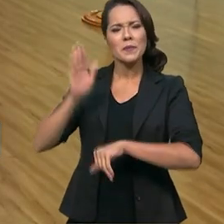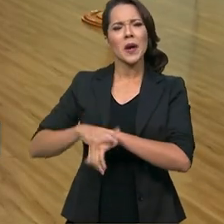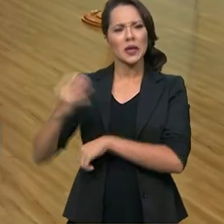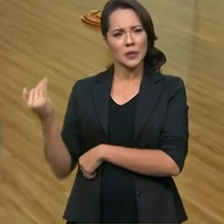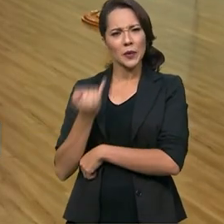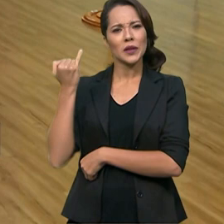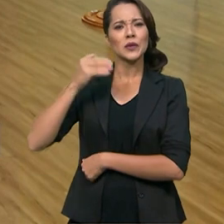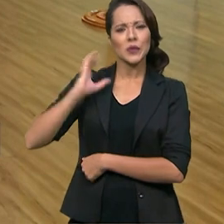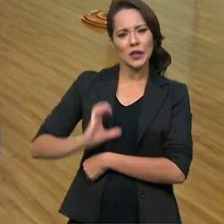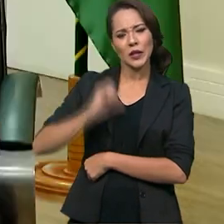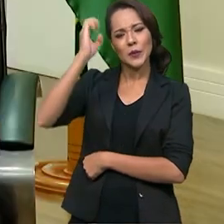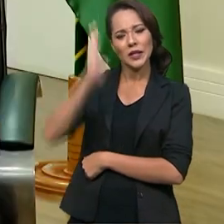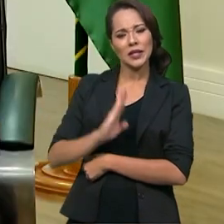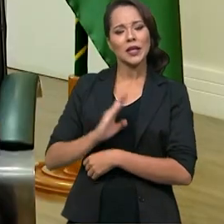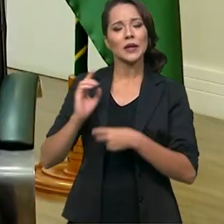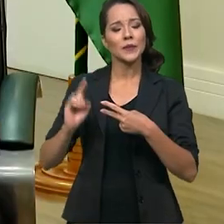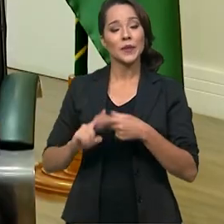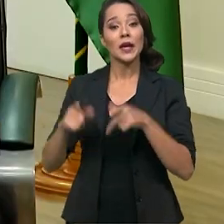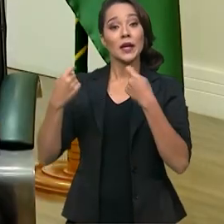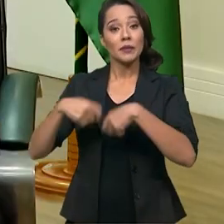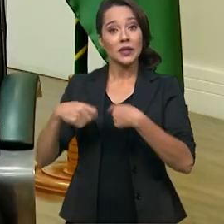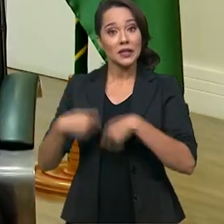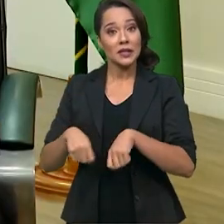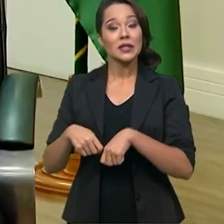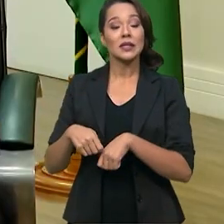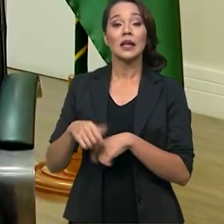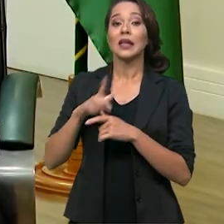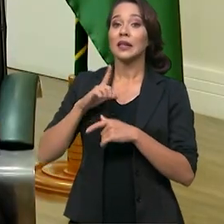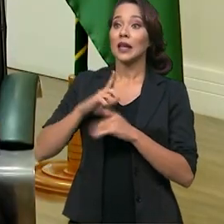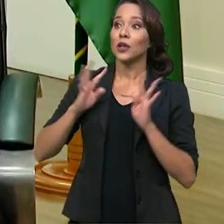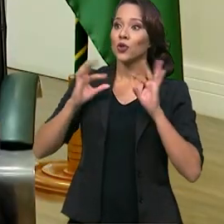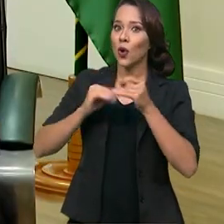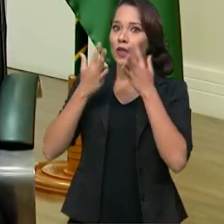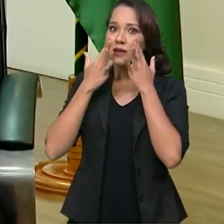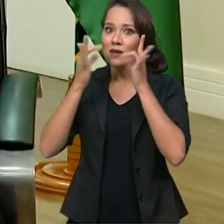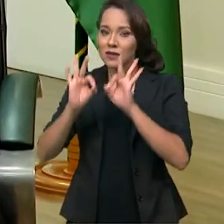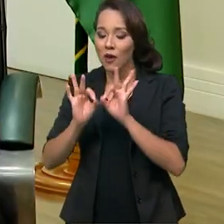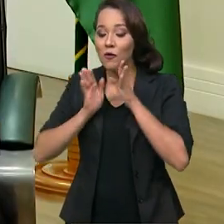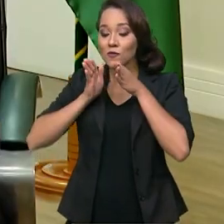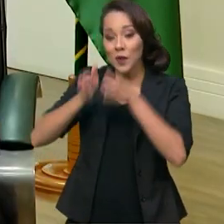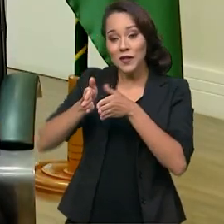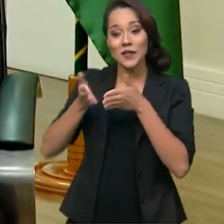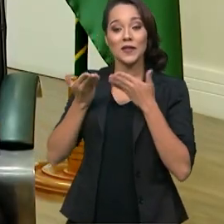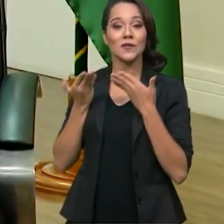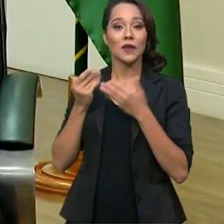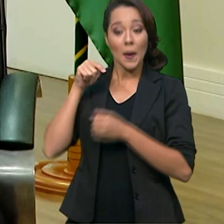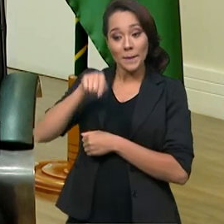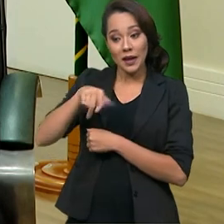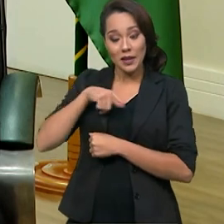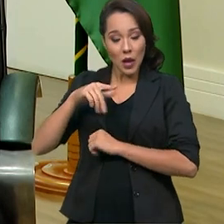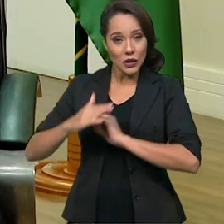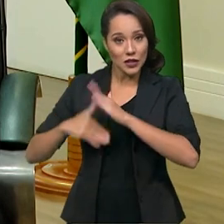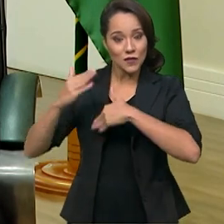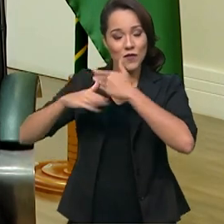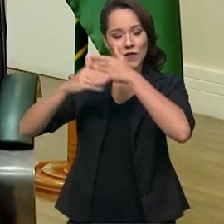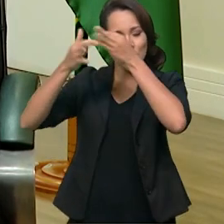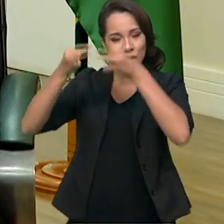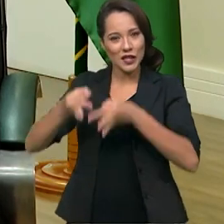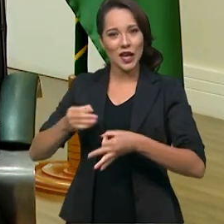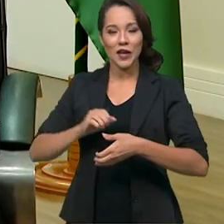importante do cidadão brasileiro, que precisa, sim, ter toda uma atenção específica para que ele tenha um desenvolvimento